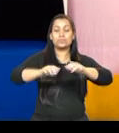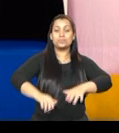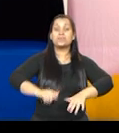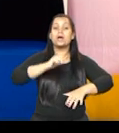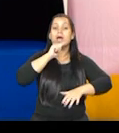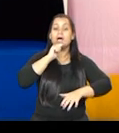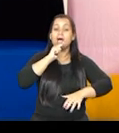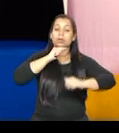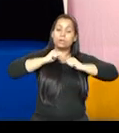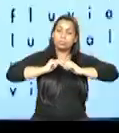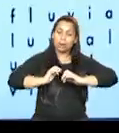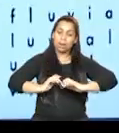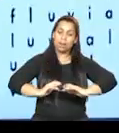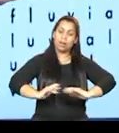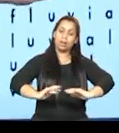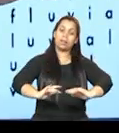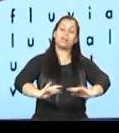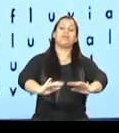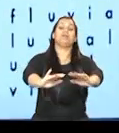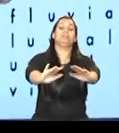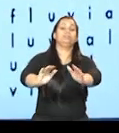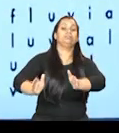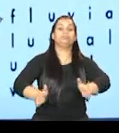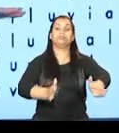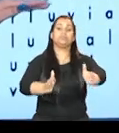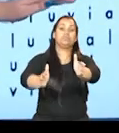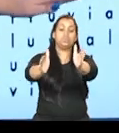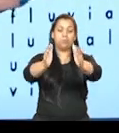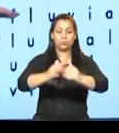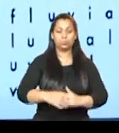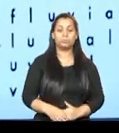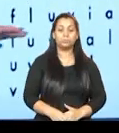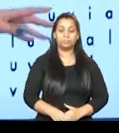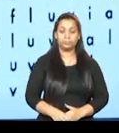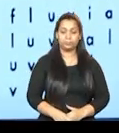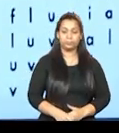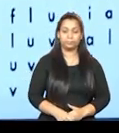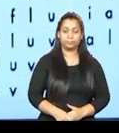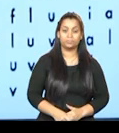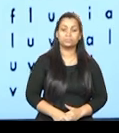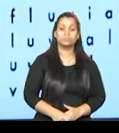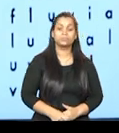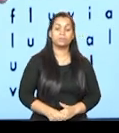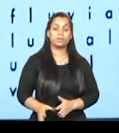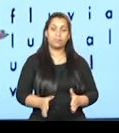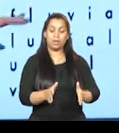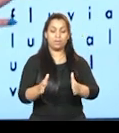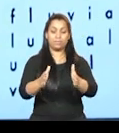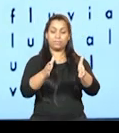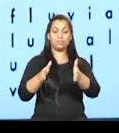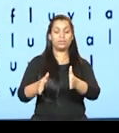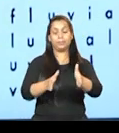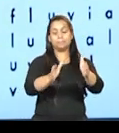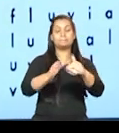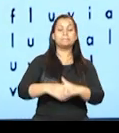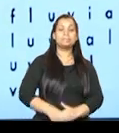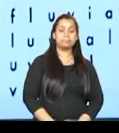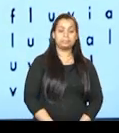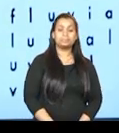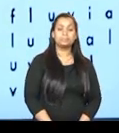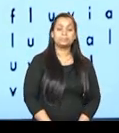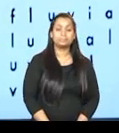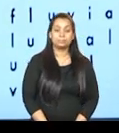e se transformando no rio, que está na horizontal. Ele vai fluindo na horizontal.